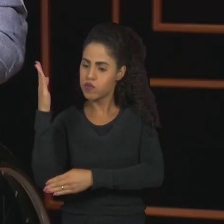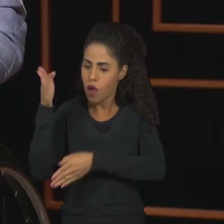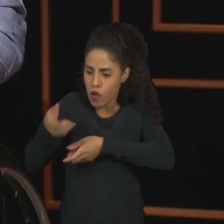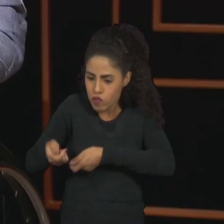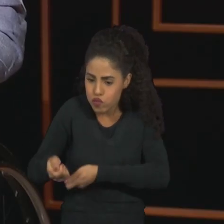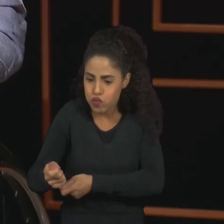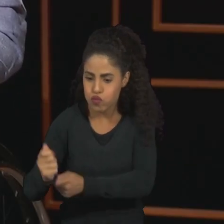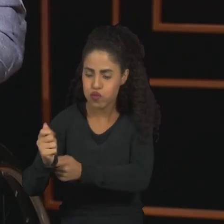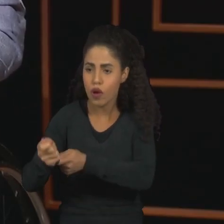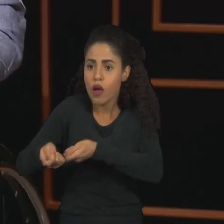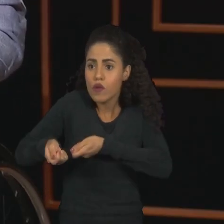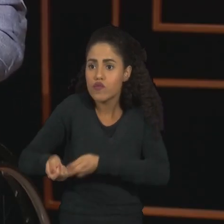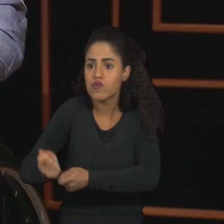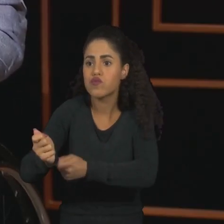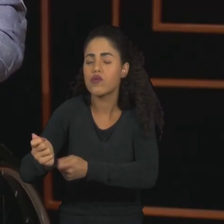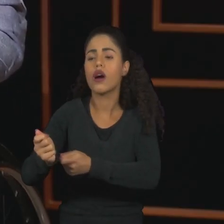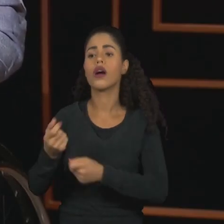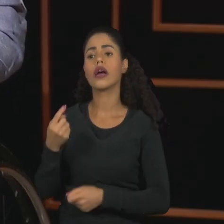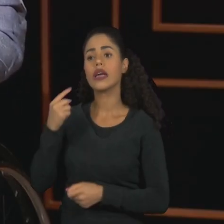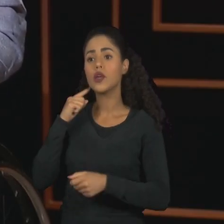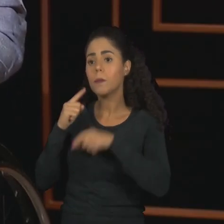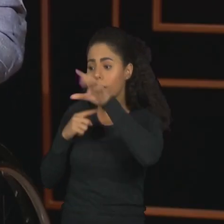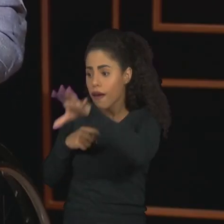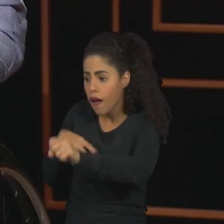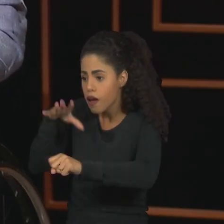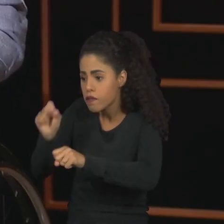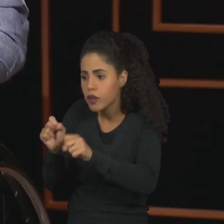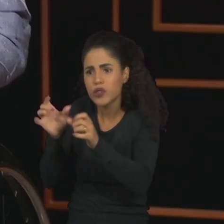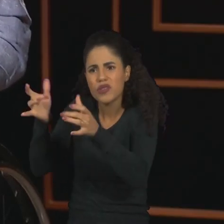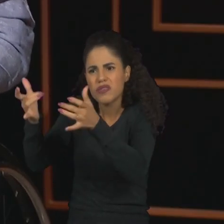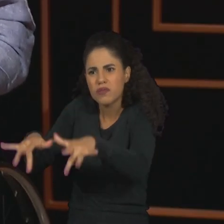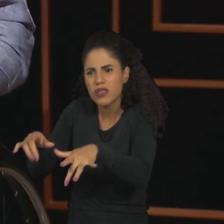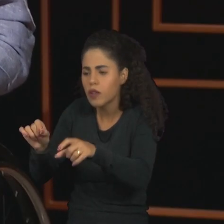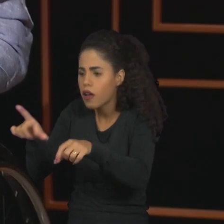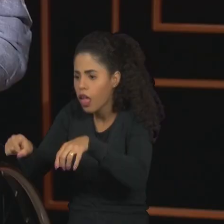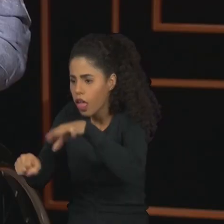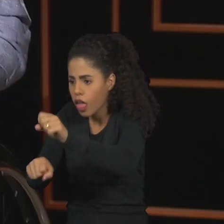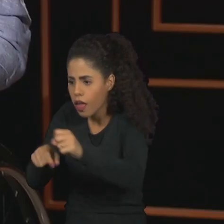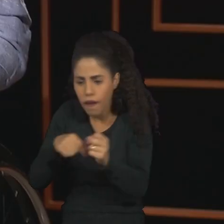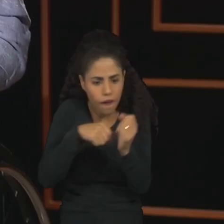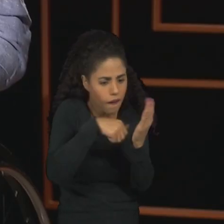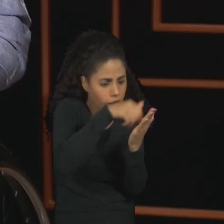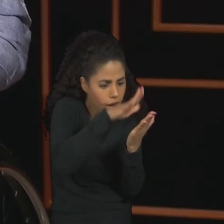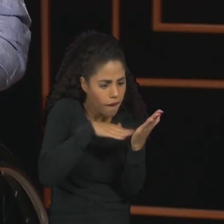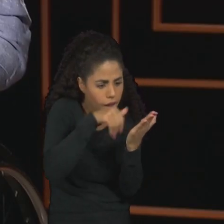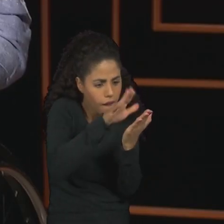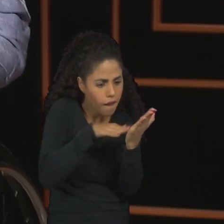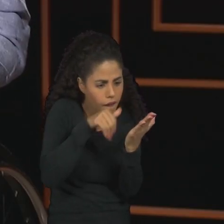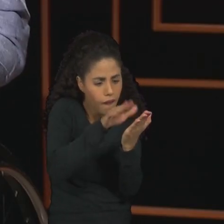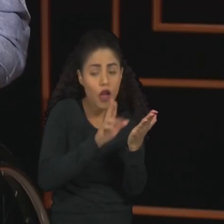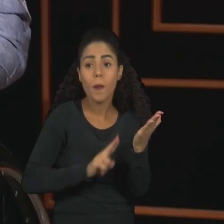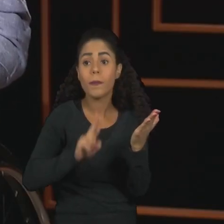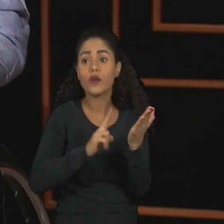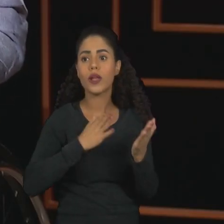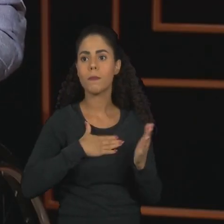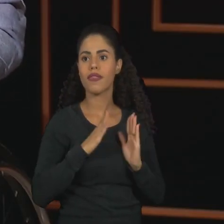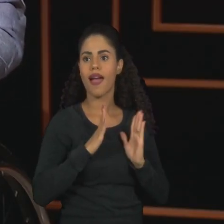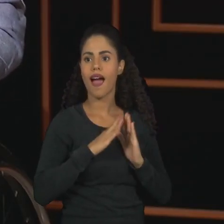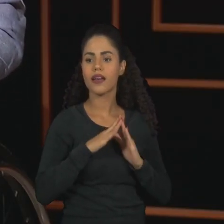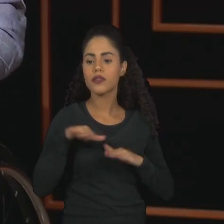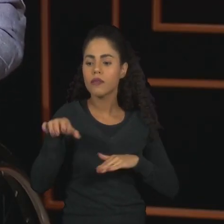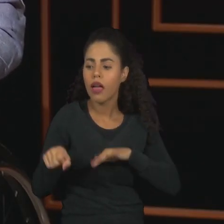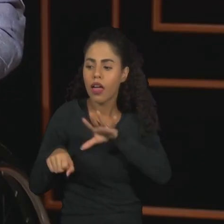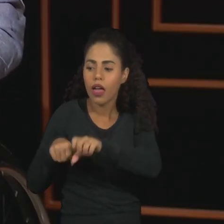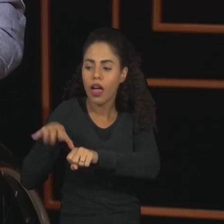marcenaria, pegando resto de madeira para poder pintar com a aquarela. E aí